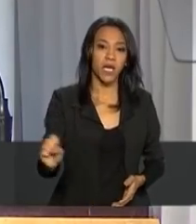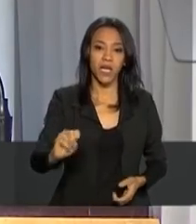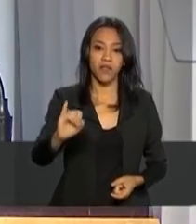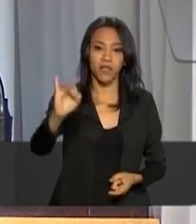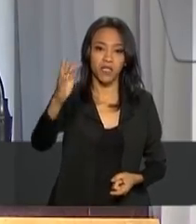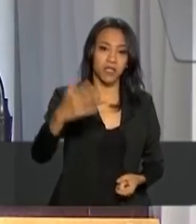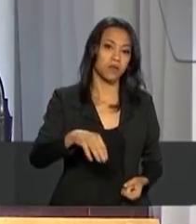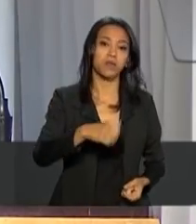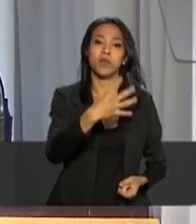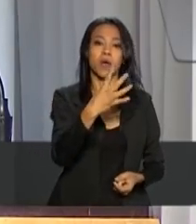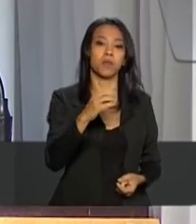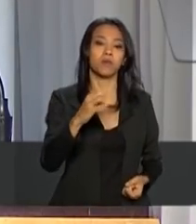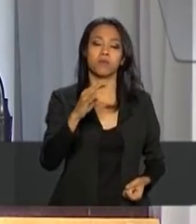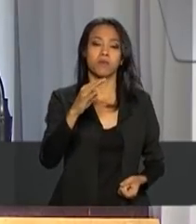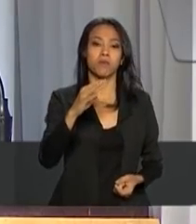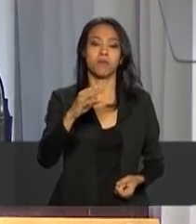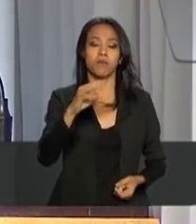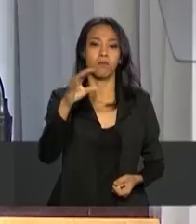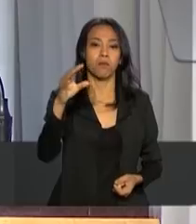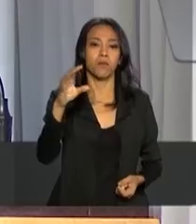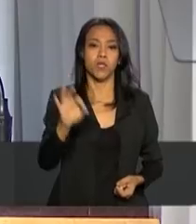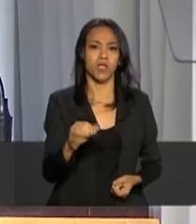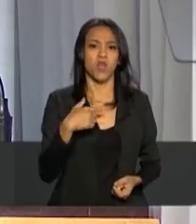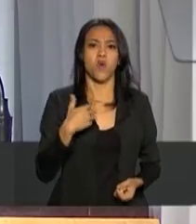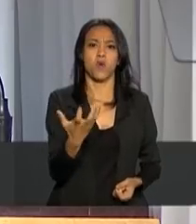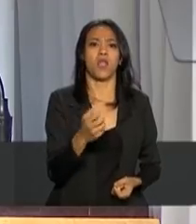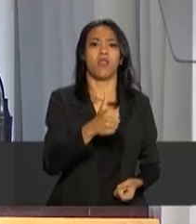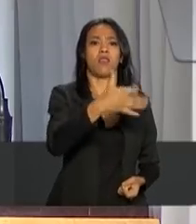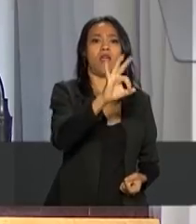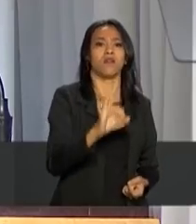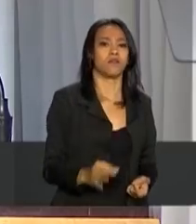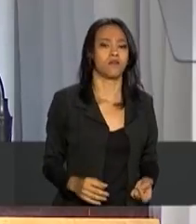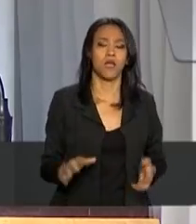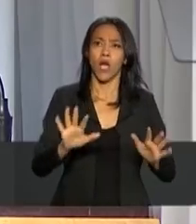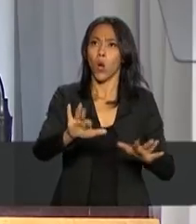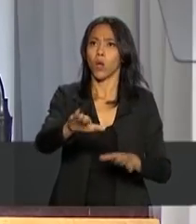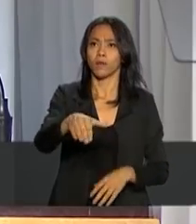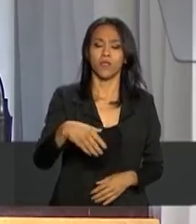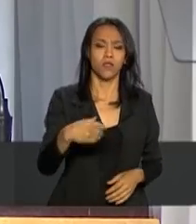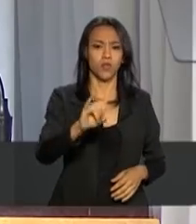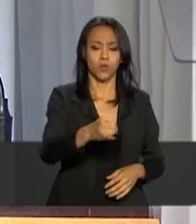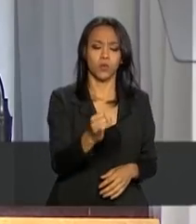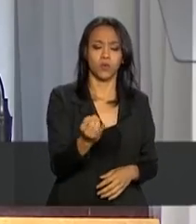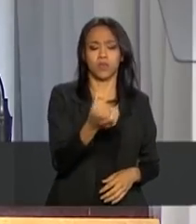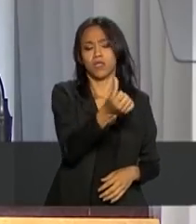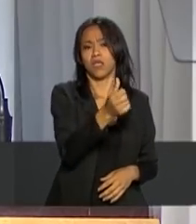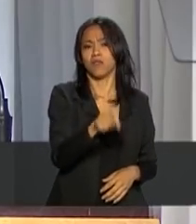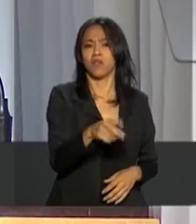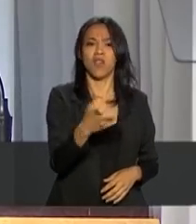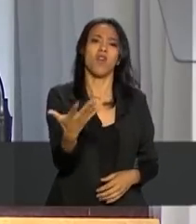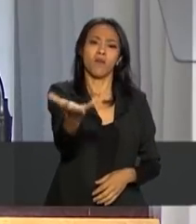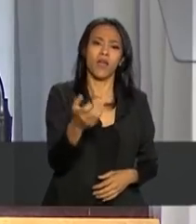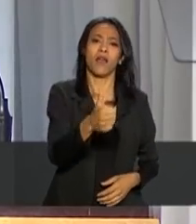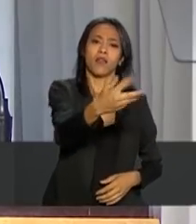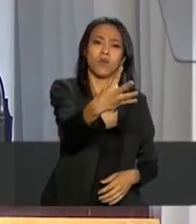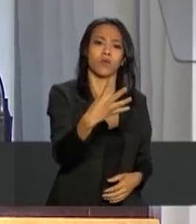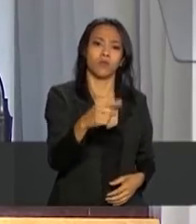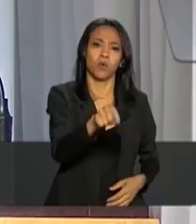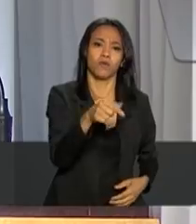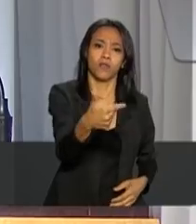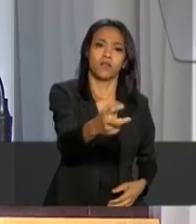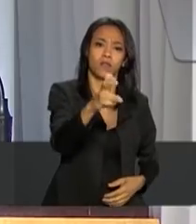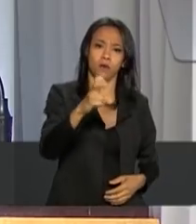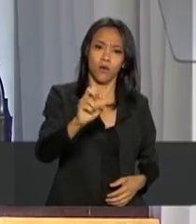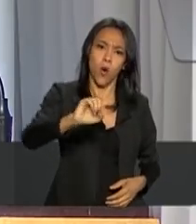de 4%, ou menos de 4%, eu quero 10,28%, eu não quero esses juros de 6,5%, eu quero 14,25% e